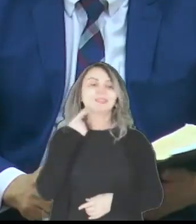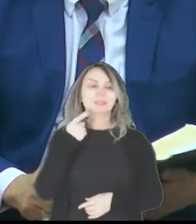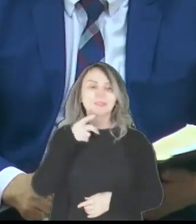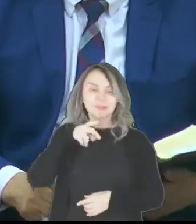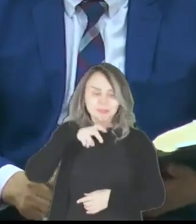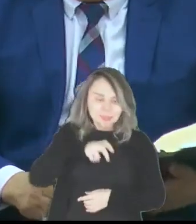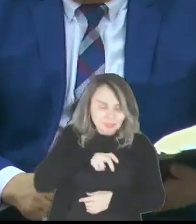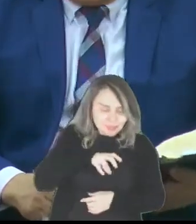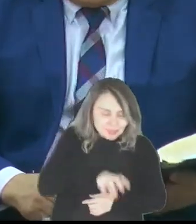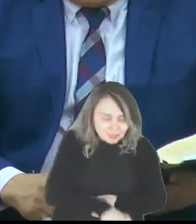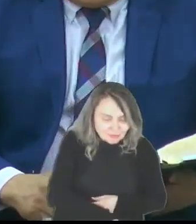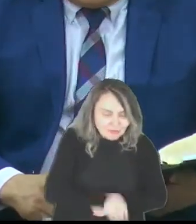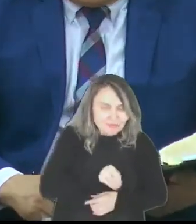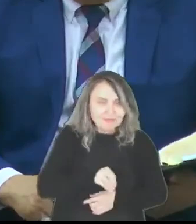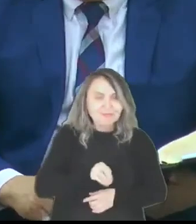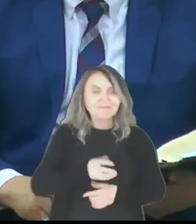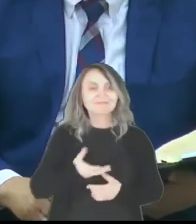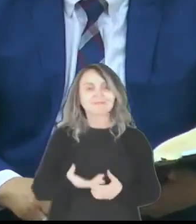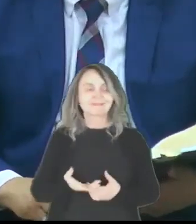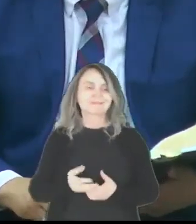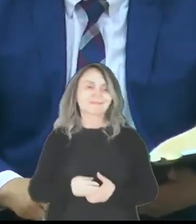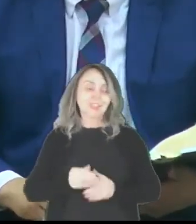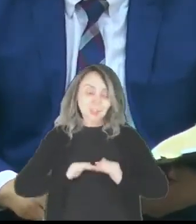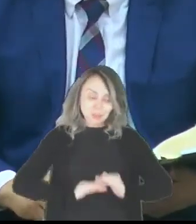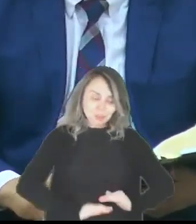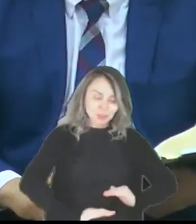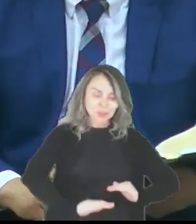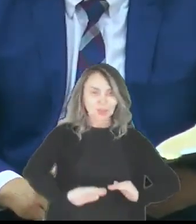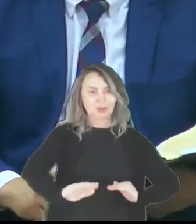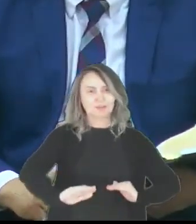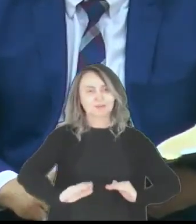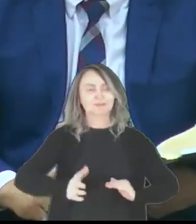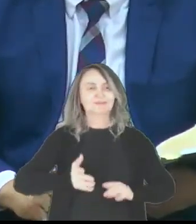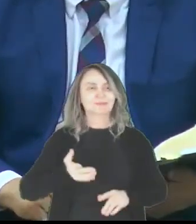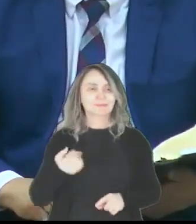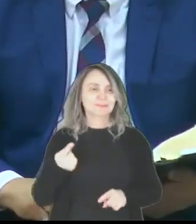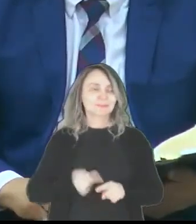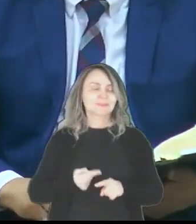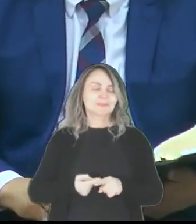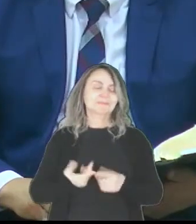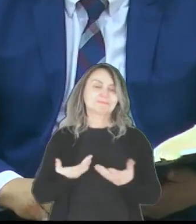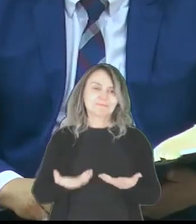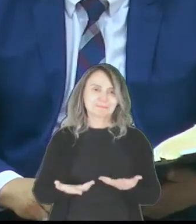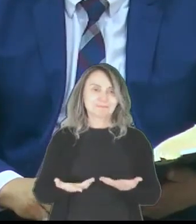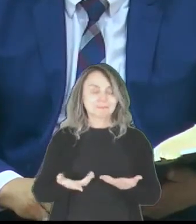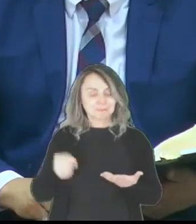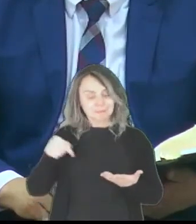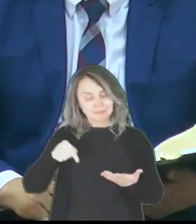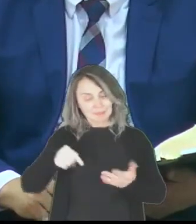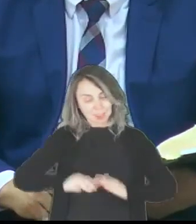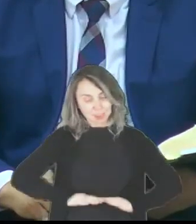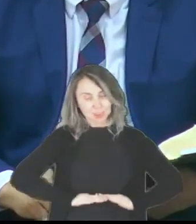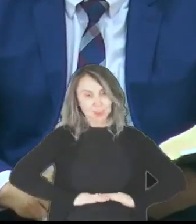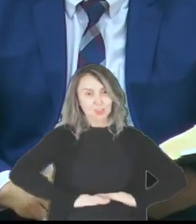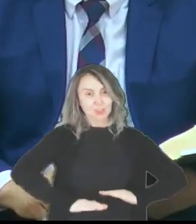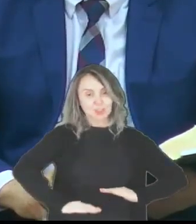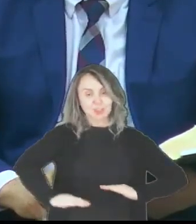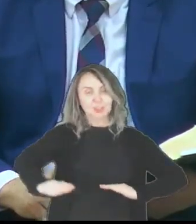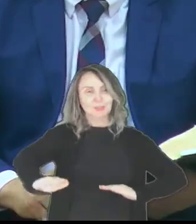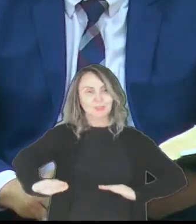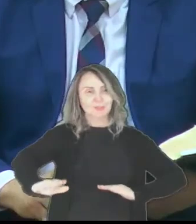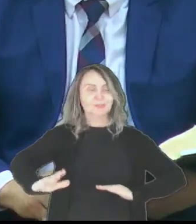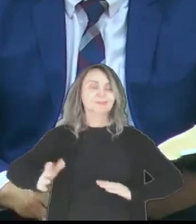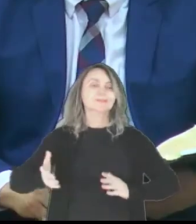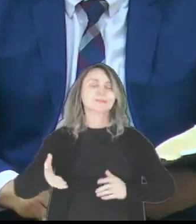se curvasse, não podia pegar o maná, porque o maná caía onde, meus amados irmãos? No chão. O que é que eu